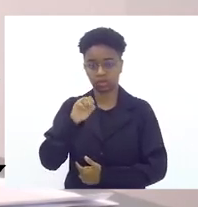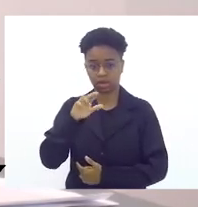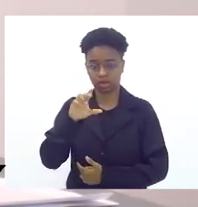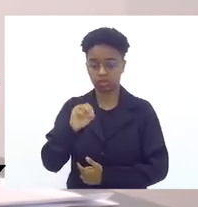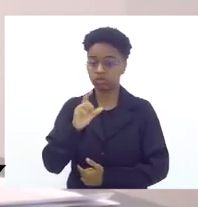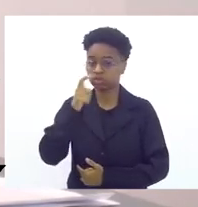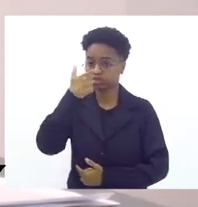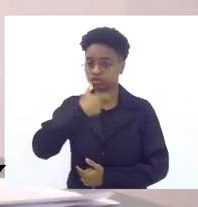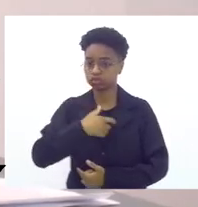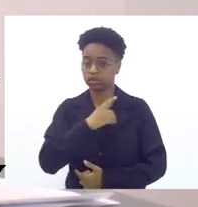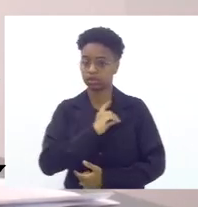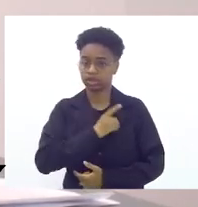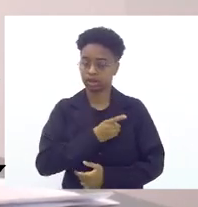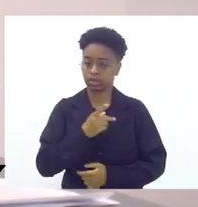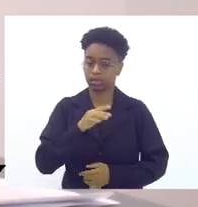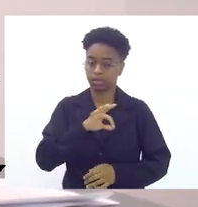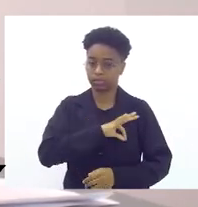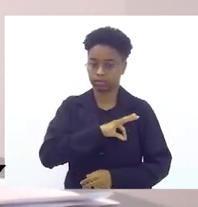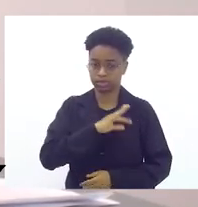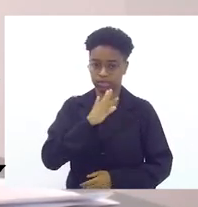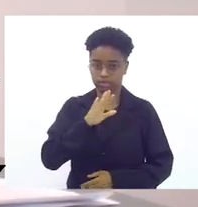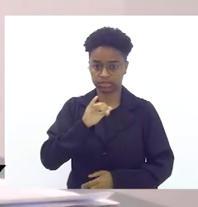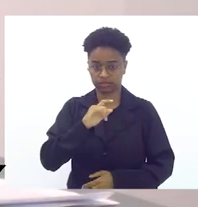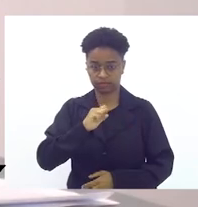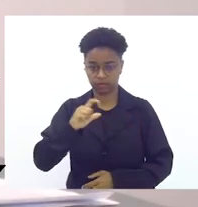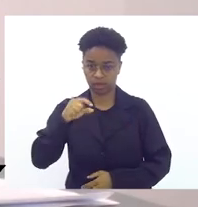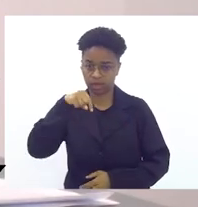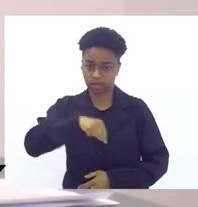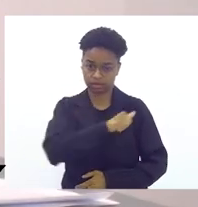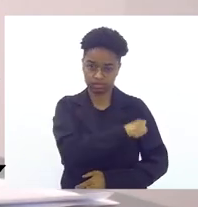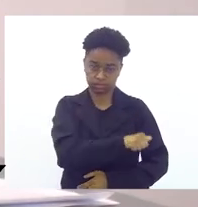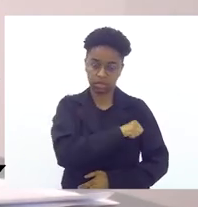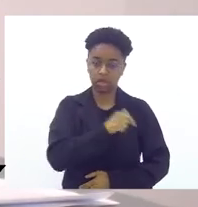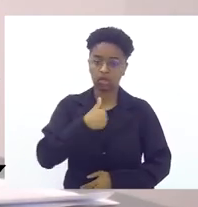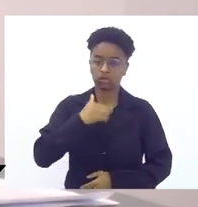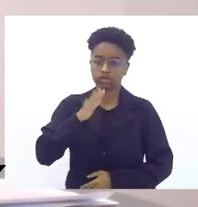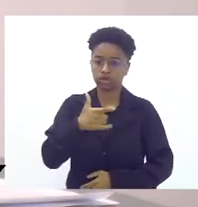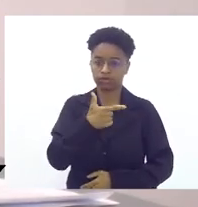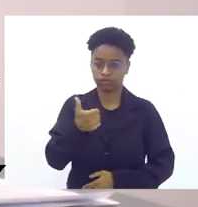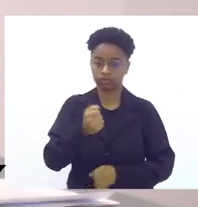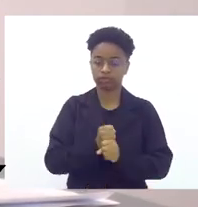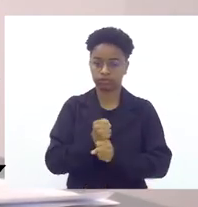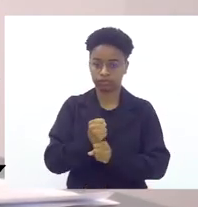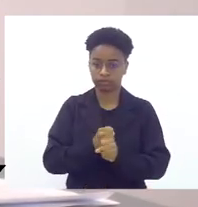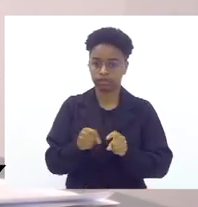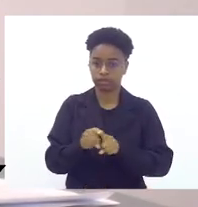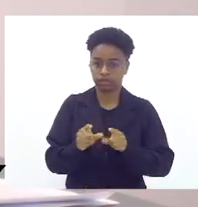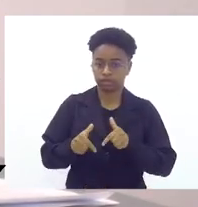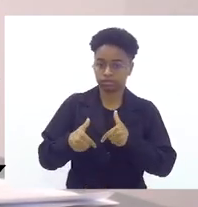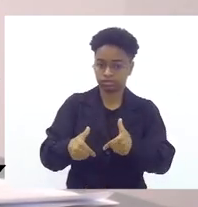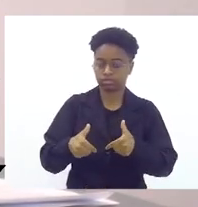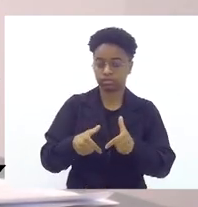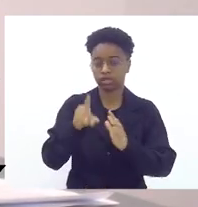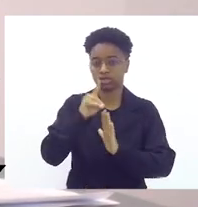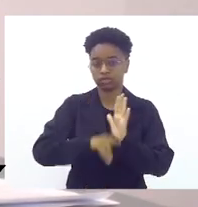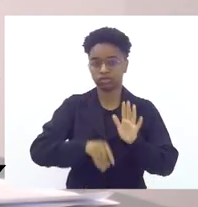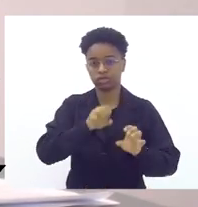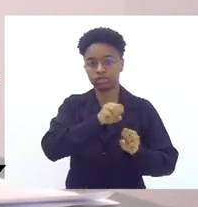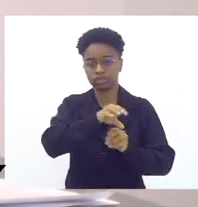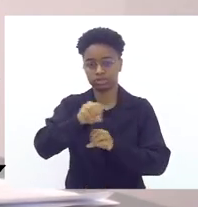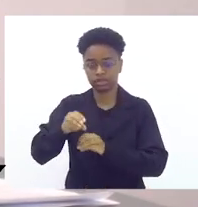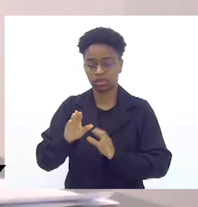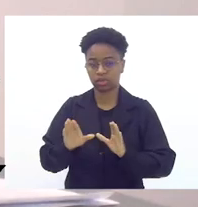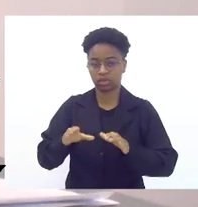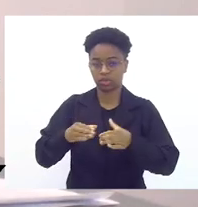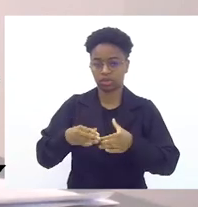Civil do estado do Rio de Janeiro eu estou há 21 anos na Polícia Civil e atualmente o exercito cargo de diretor de ensino da Academia